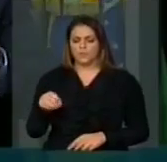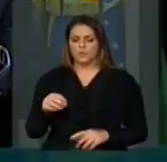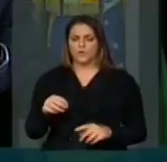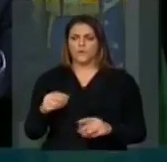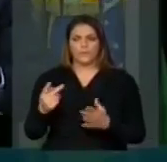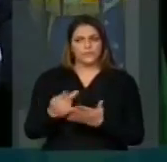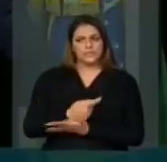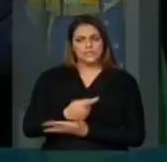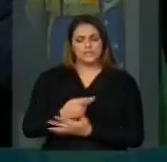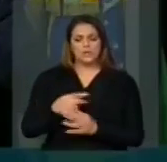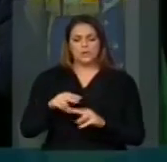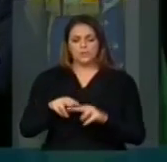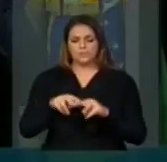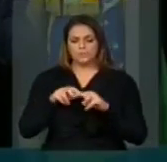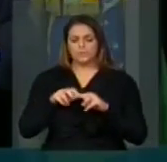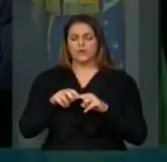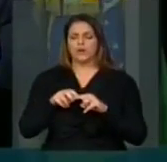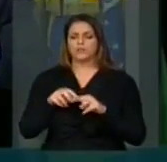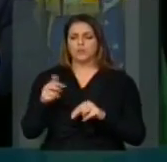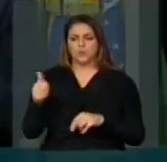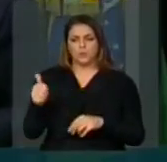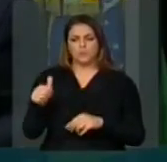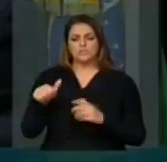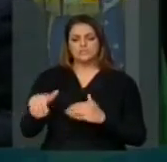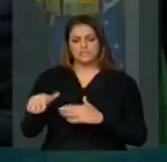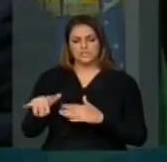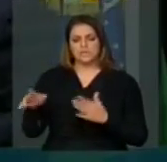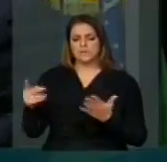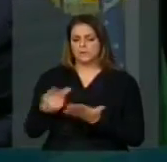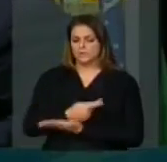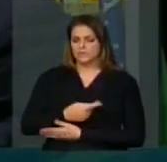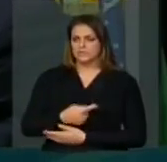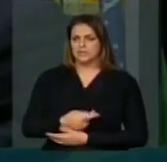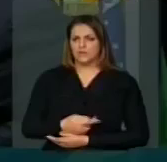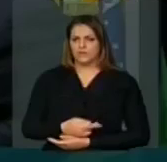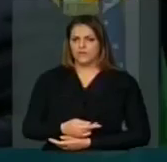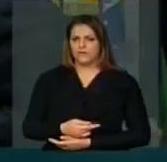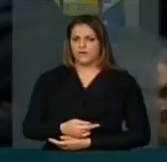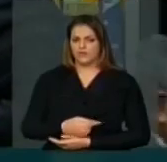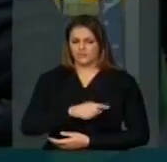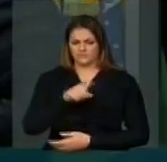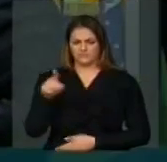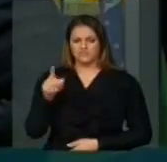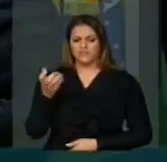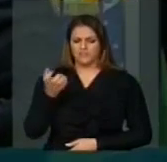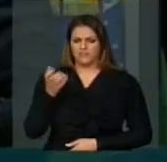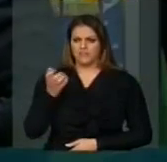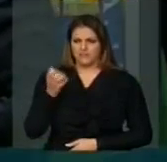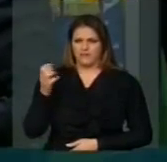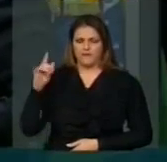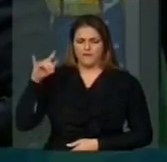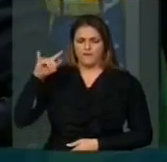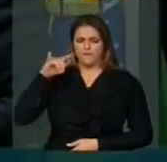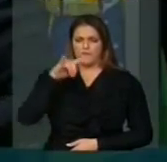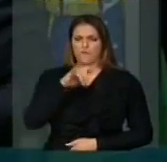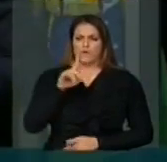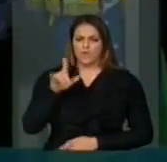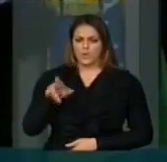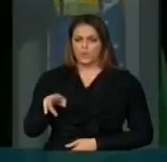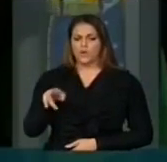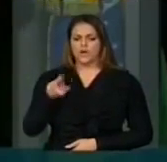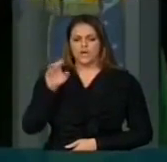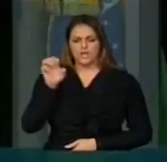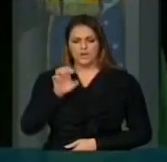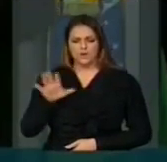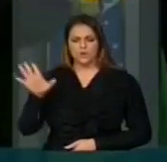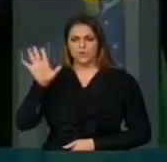de setembro, do Patriot Act. Os senhores querem os voos clandestinos que sobrevoaram a Europa,